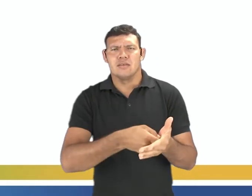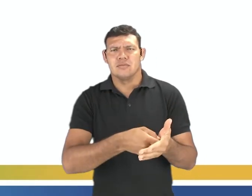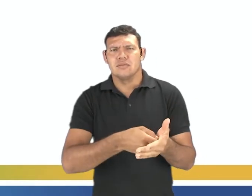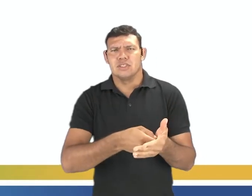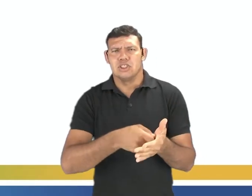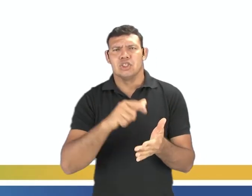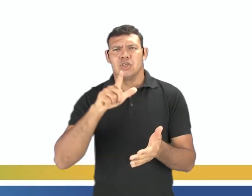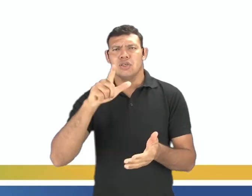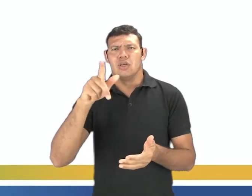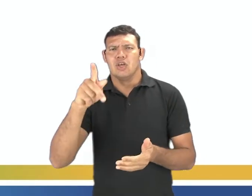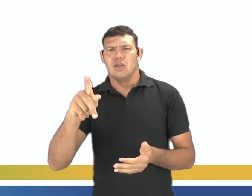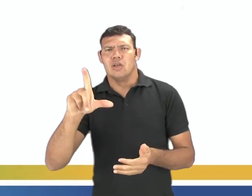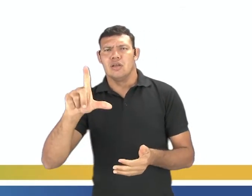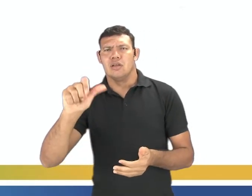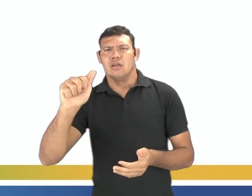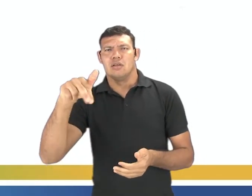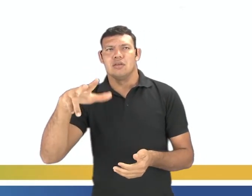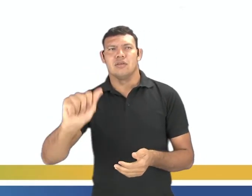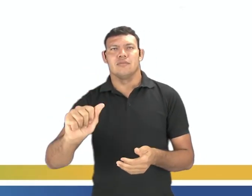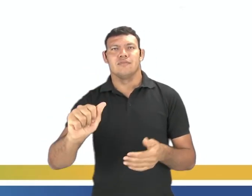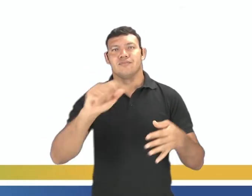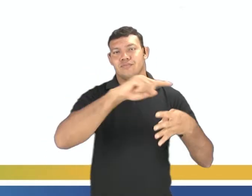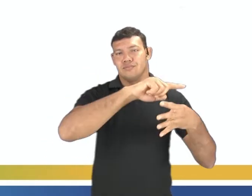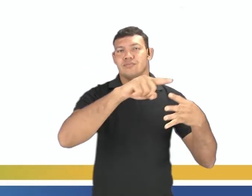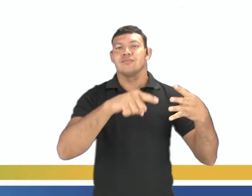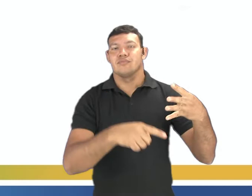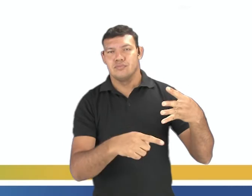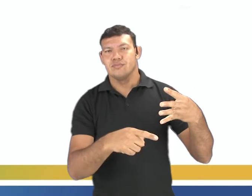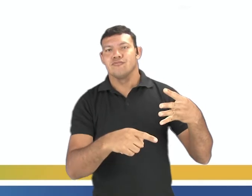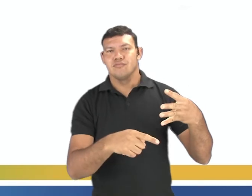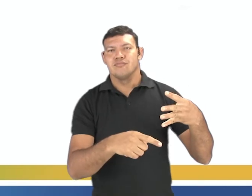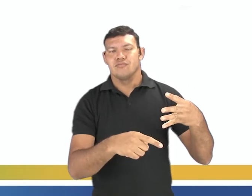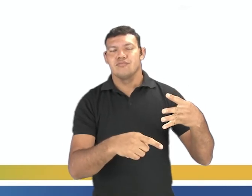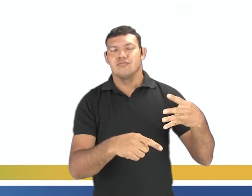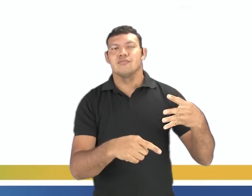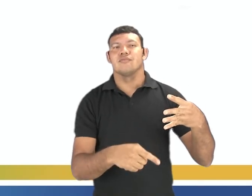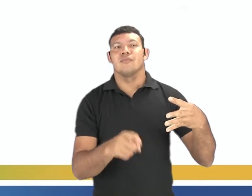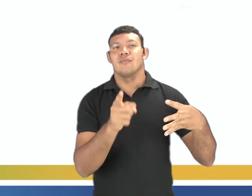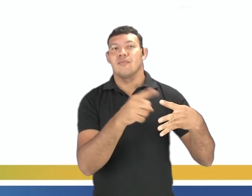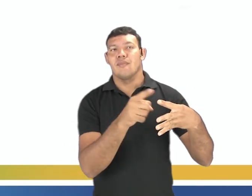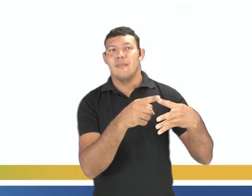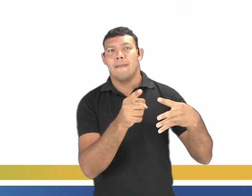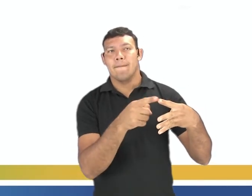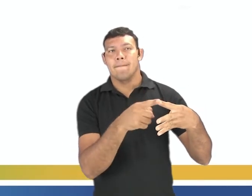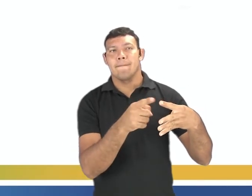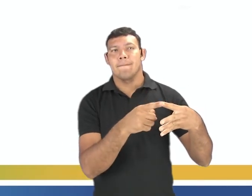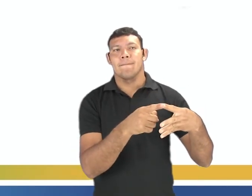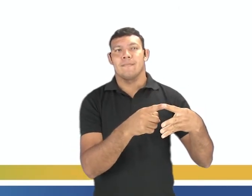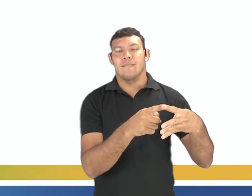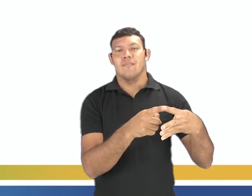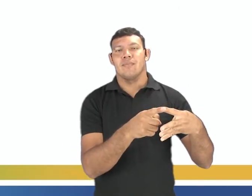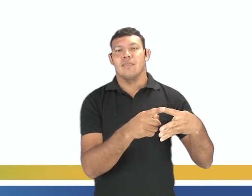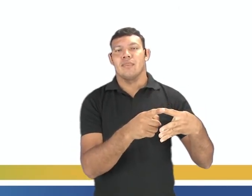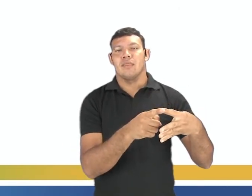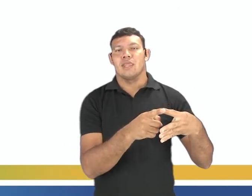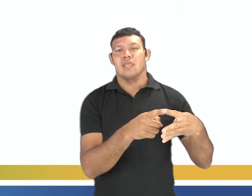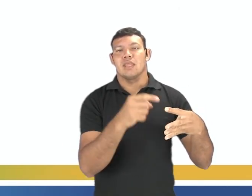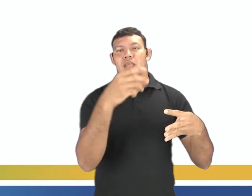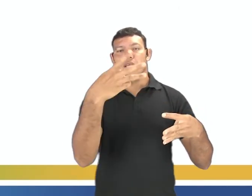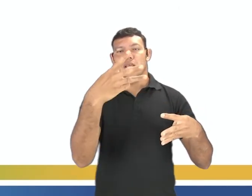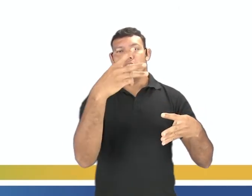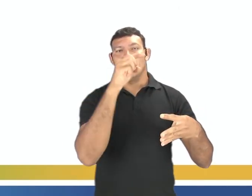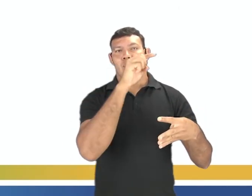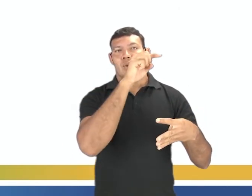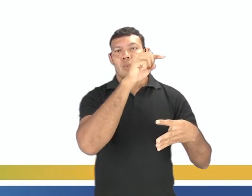e aí nós temos quatro maneiras é para se determinar um plano tá a primeira delas por três